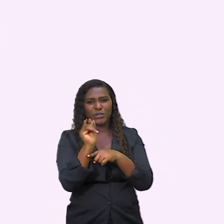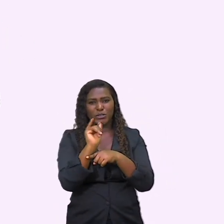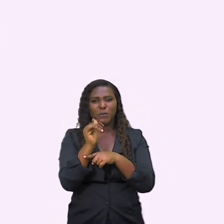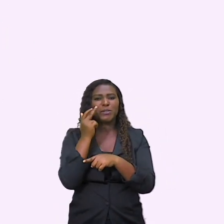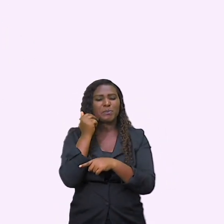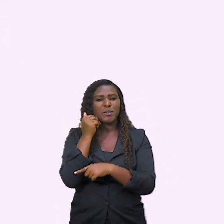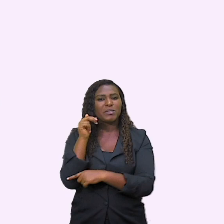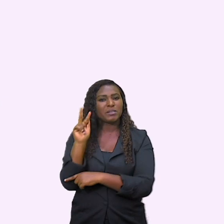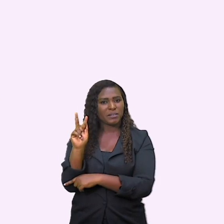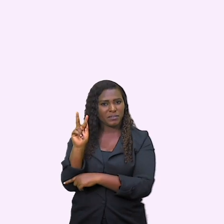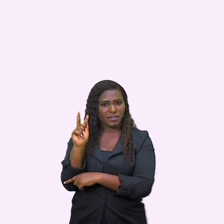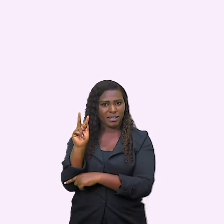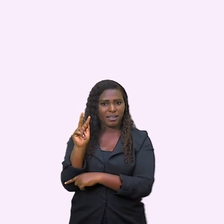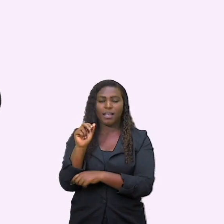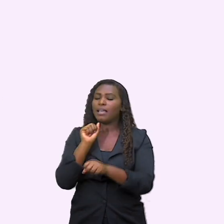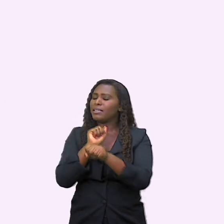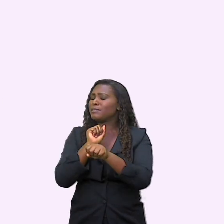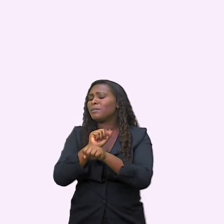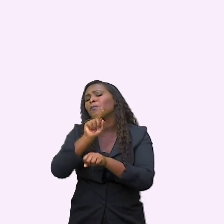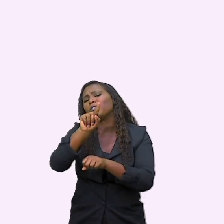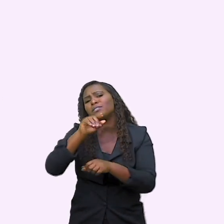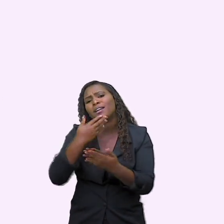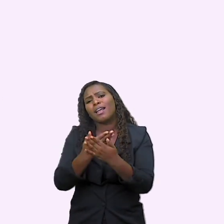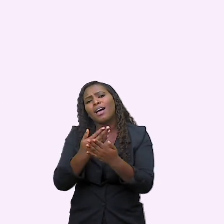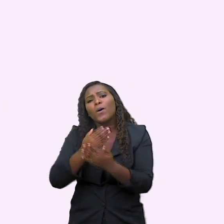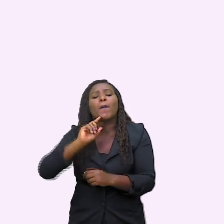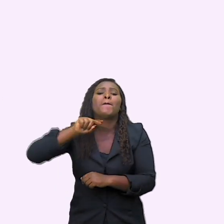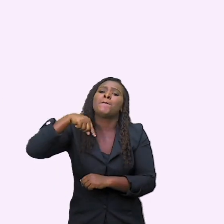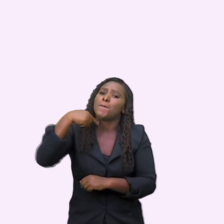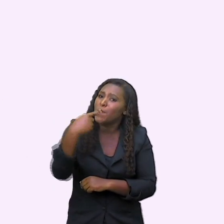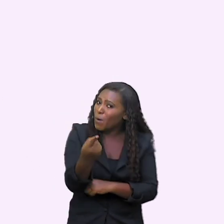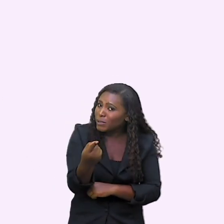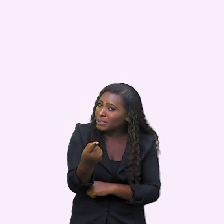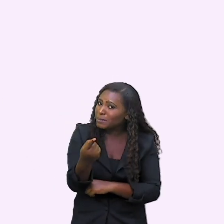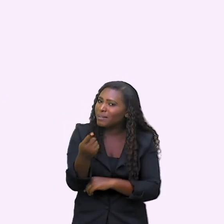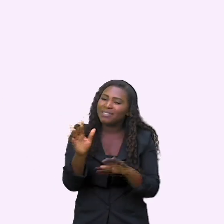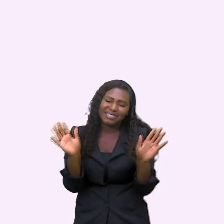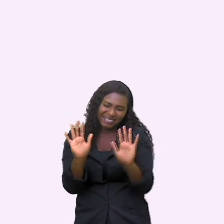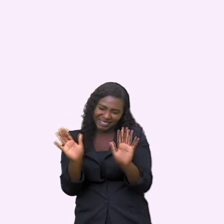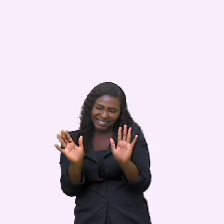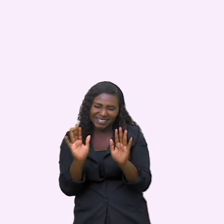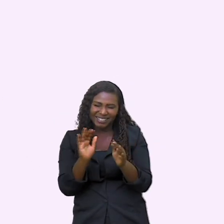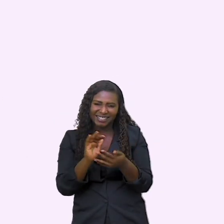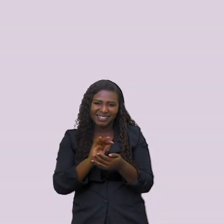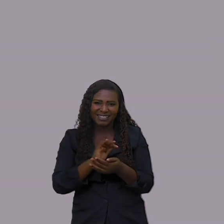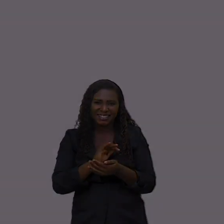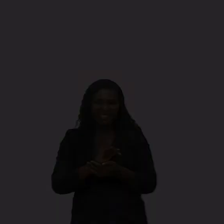SMED GV. Eu aguardo vocês para a nossa próxima aula. Até lá!